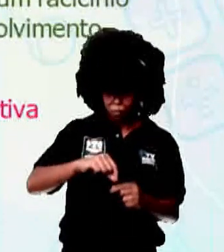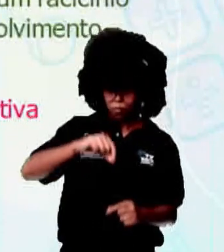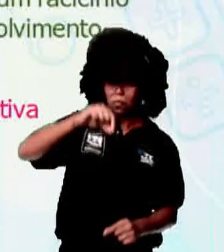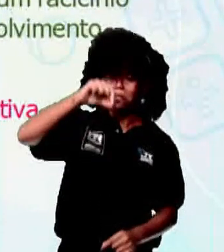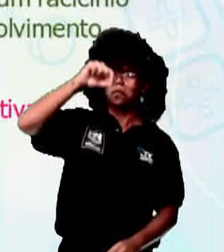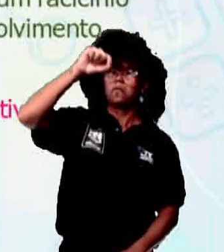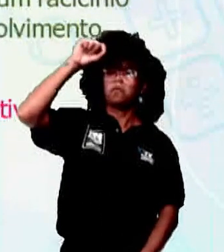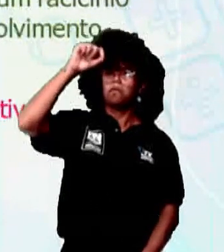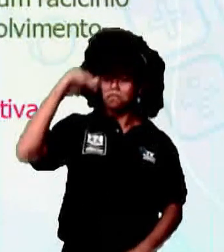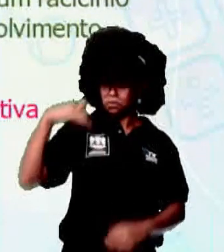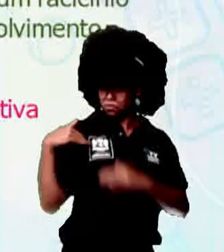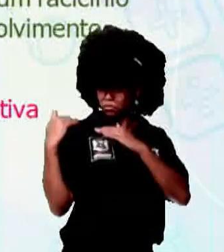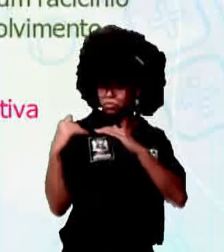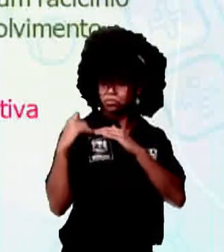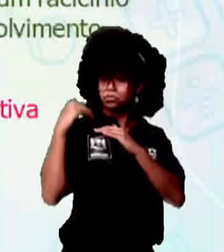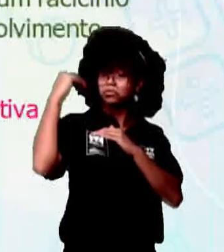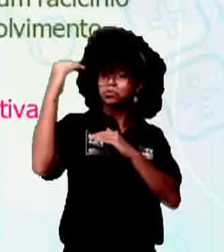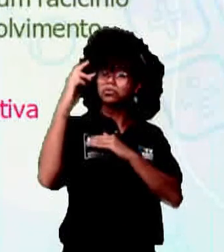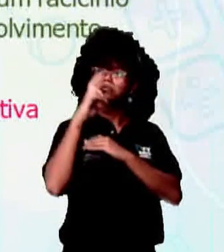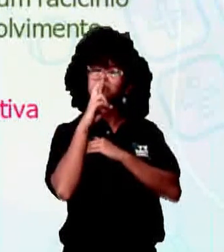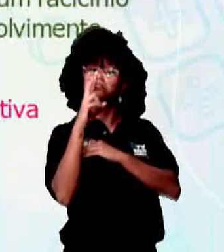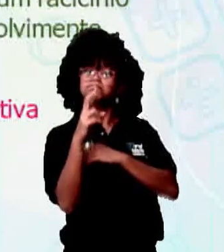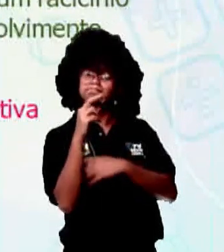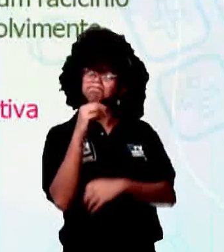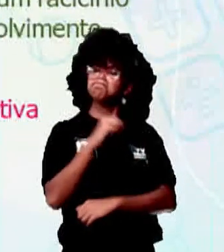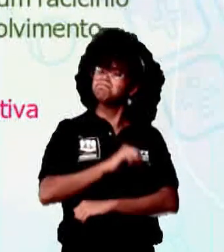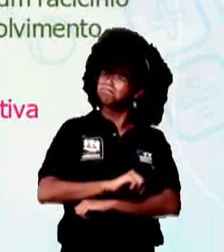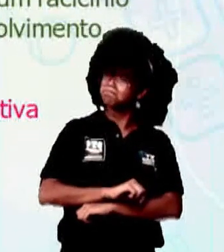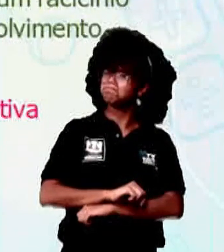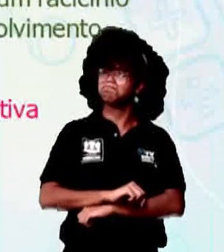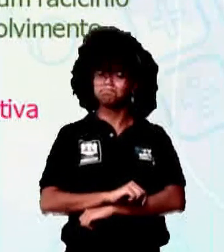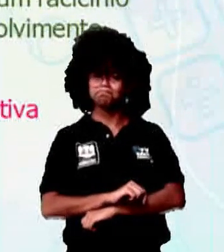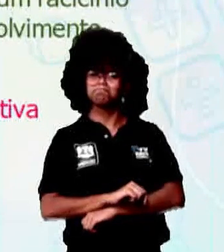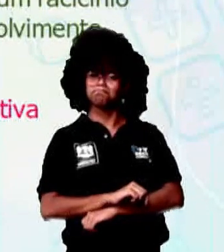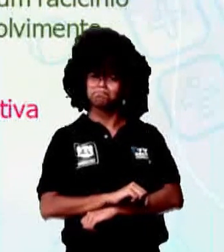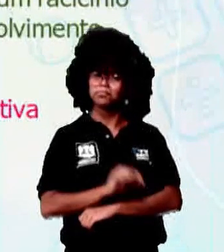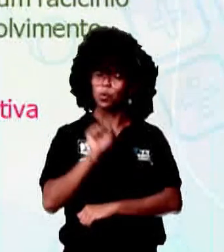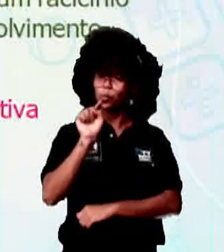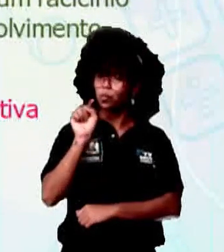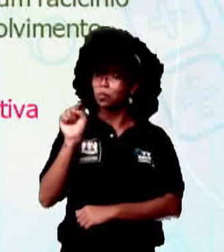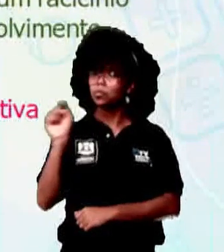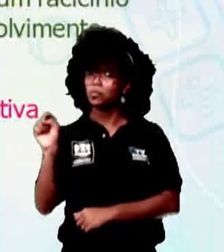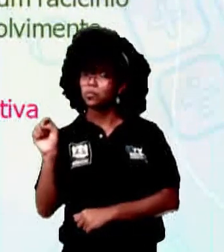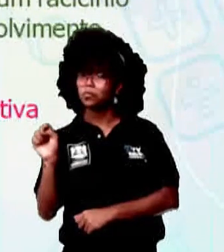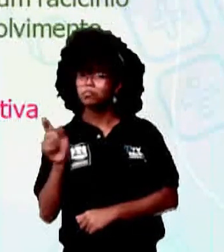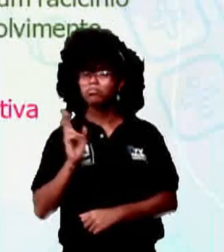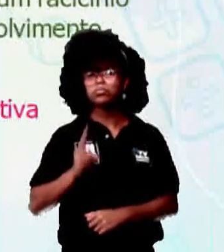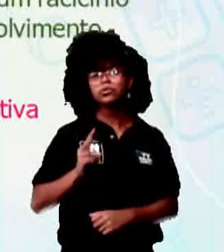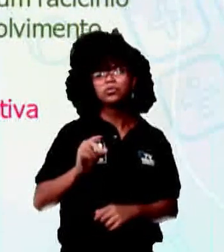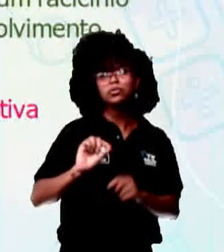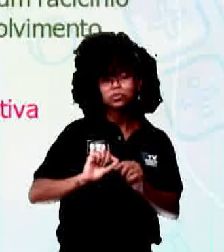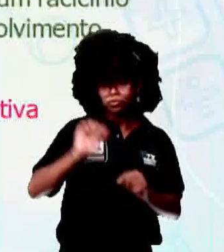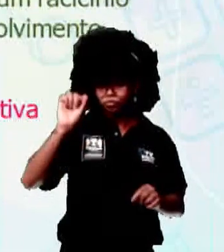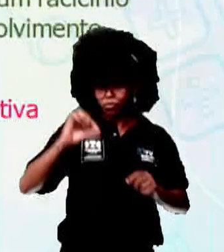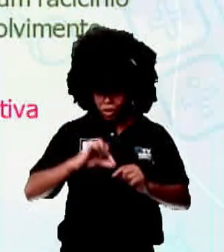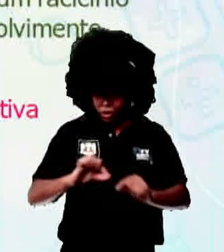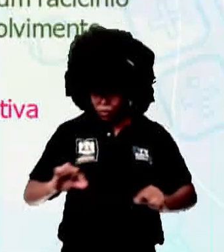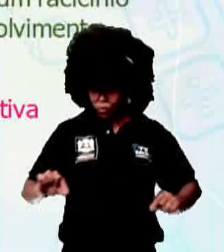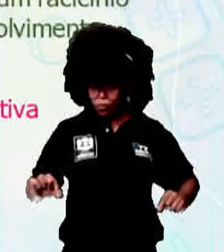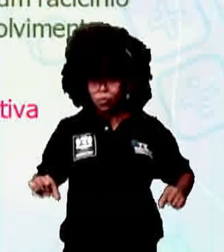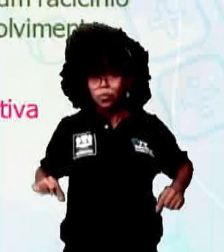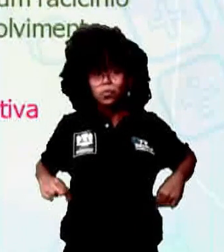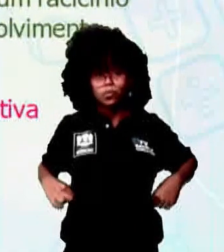do Cebolinha e respondendo aí, com reticências. E continua, mede a cintura do Cebolinha